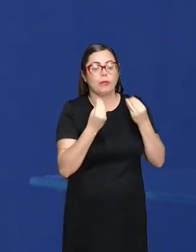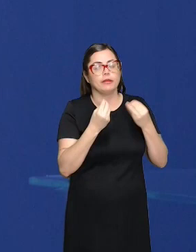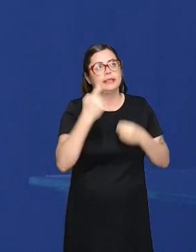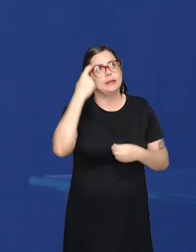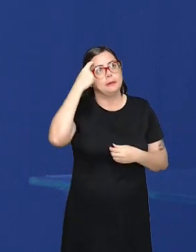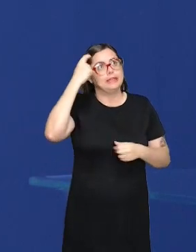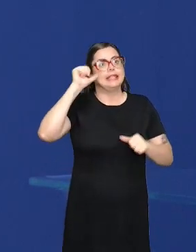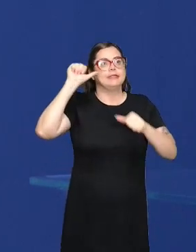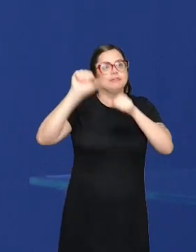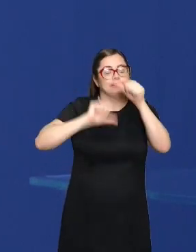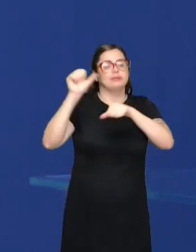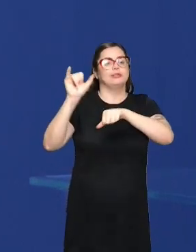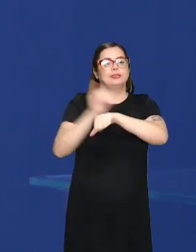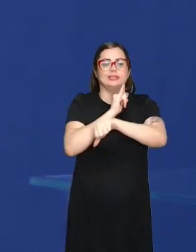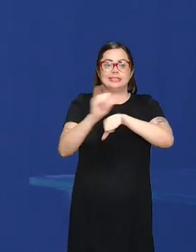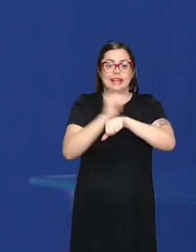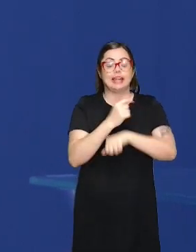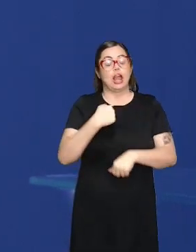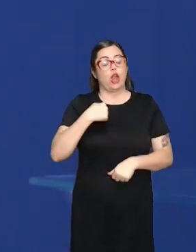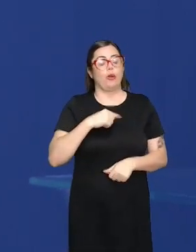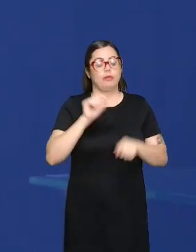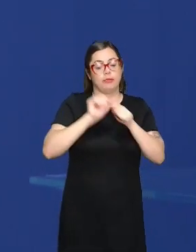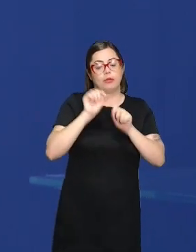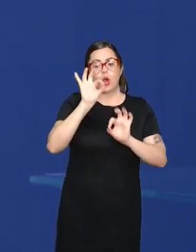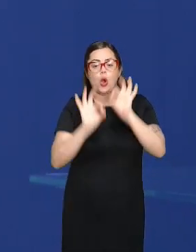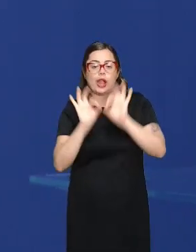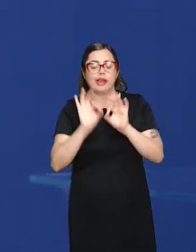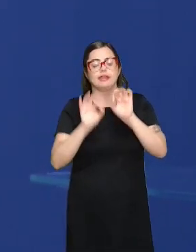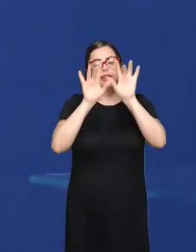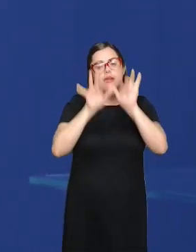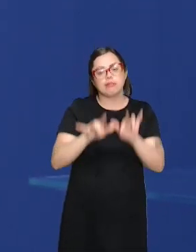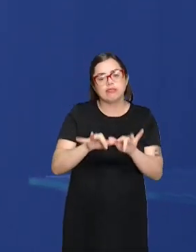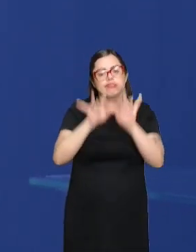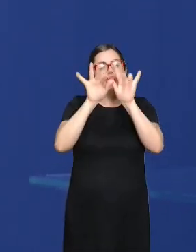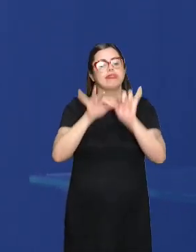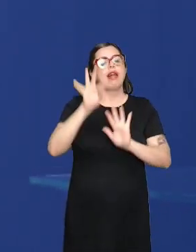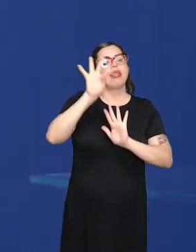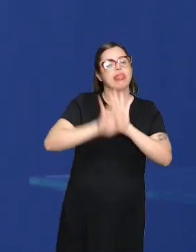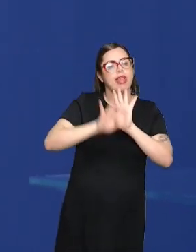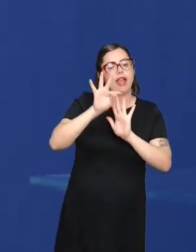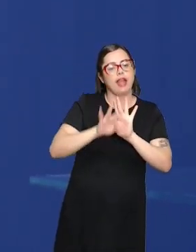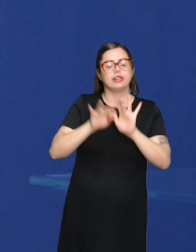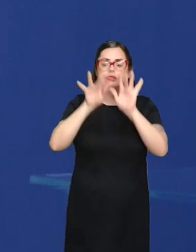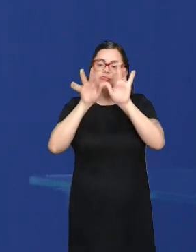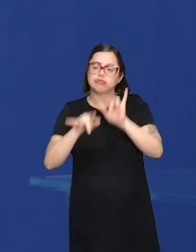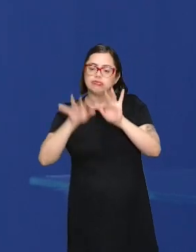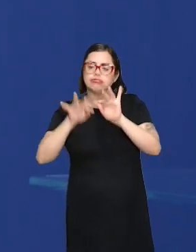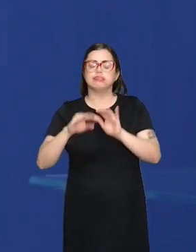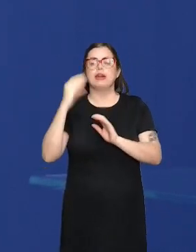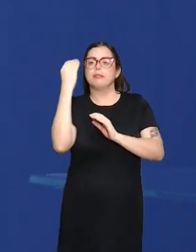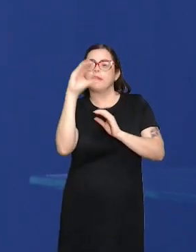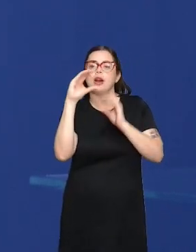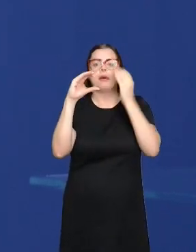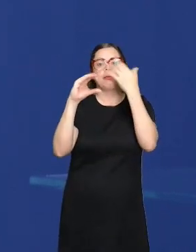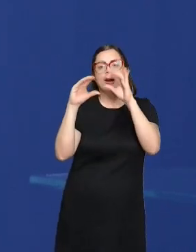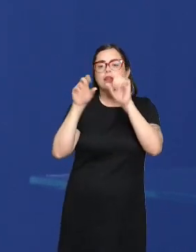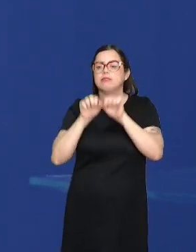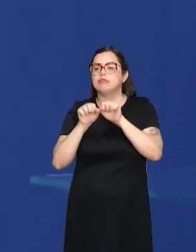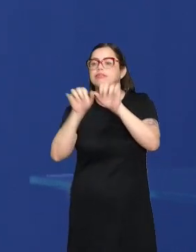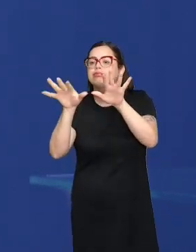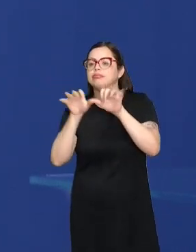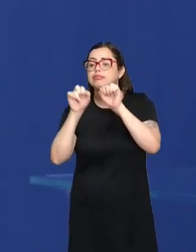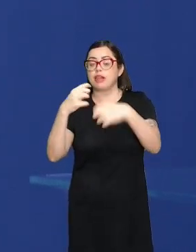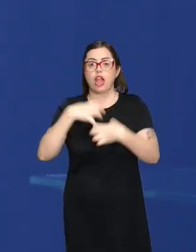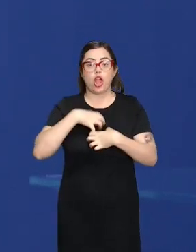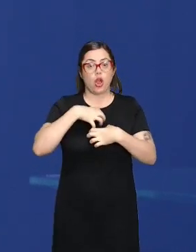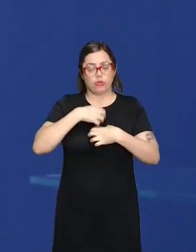está fazendo o seu. Você está escrevendo o seu texto, você está criando o seu vídeo, você está colocando ali para mais gente o que só você vai